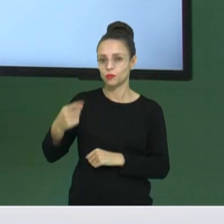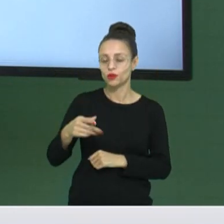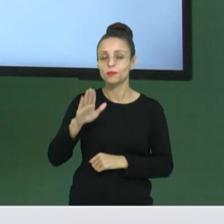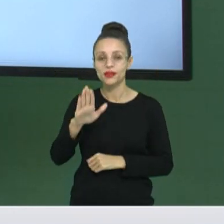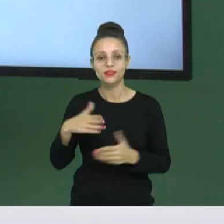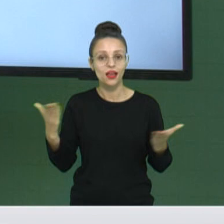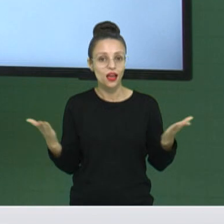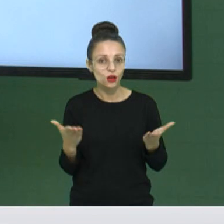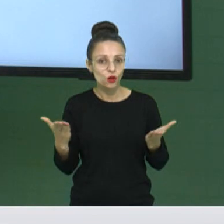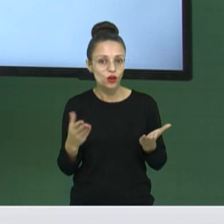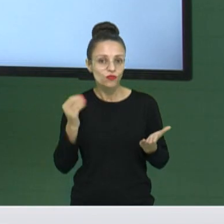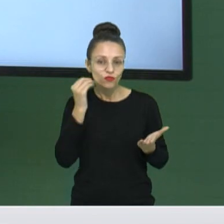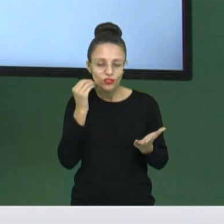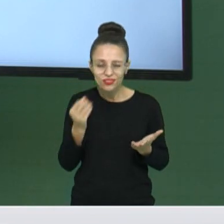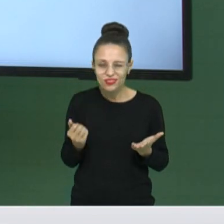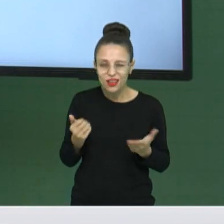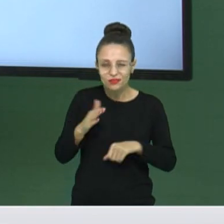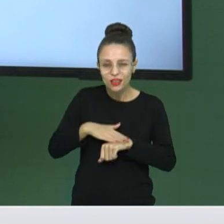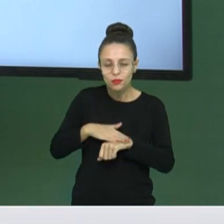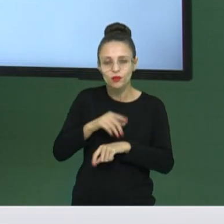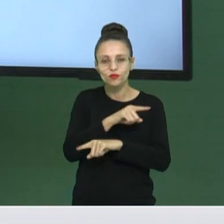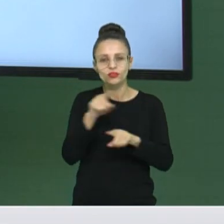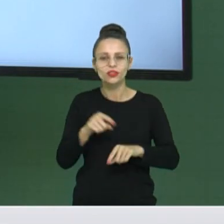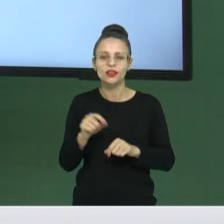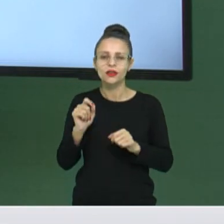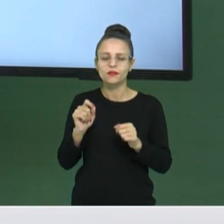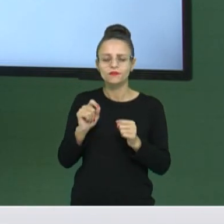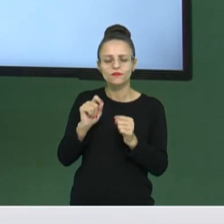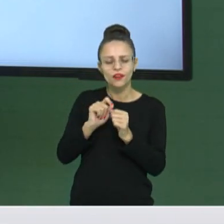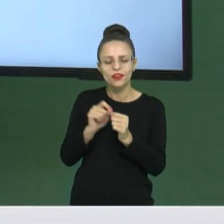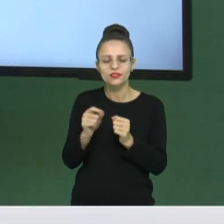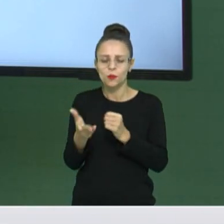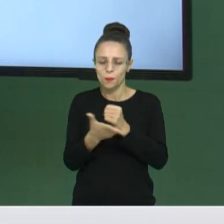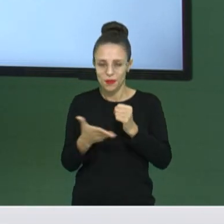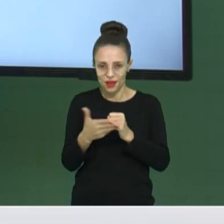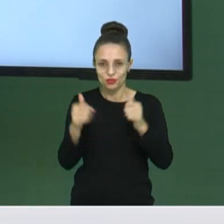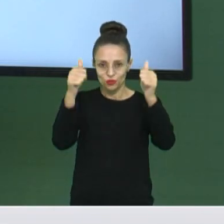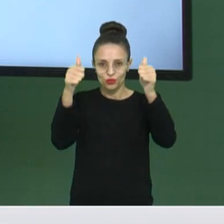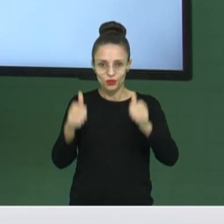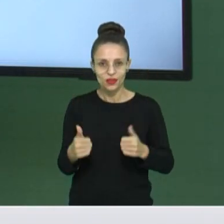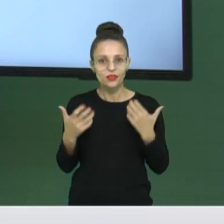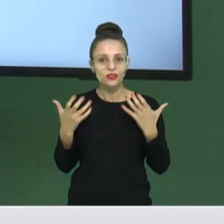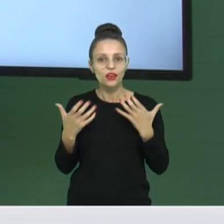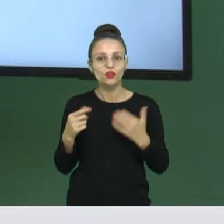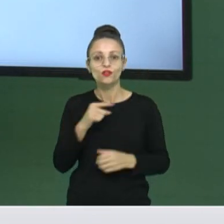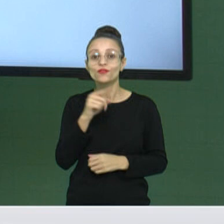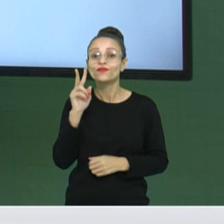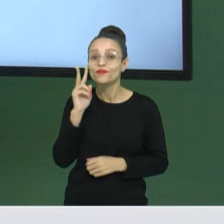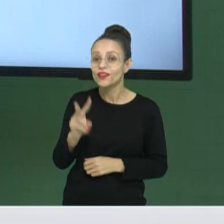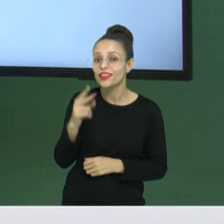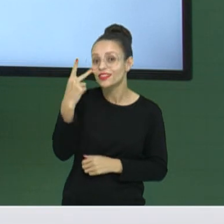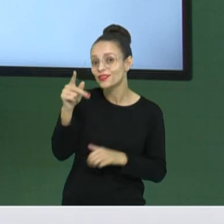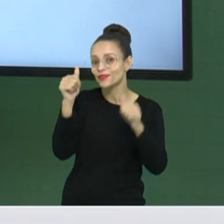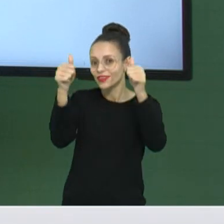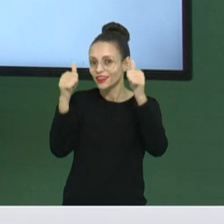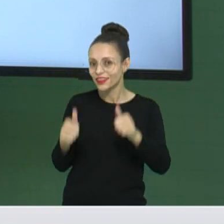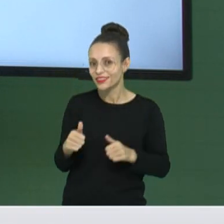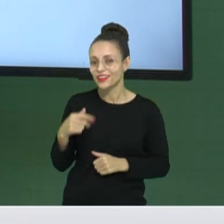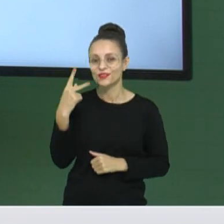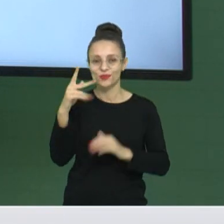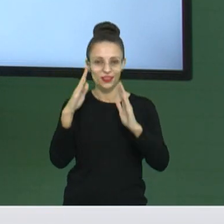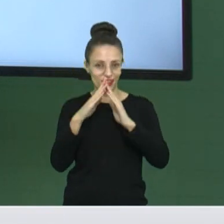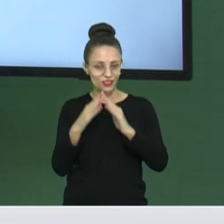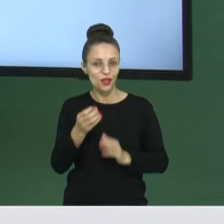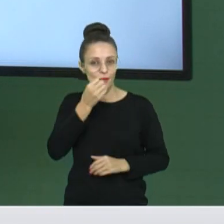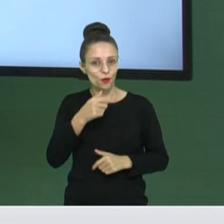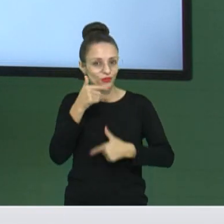Mas agora eu vou te dar uns minutinhos para você rascunhar o seu cartaz. Eu gostaria muito de ver esse cartaz lá na sua casa.